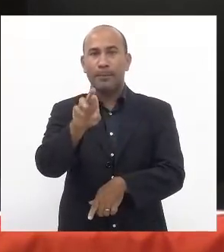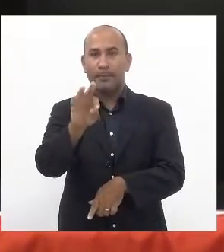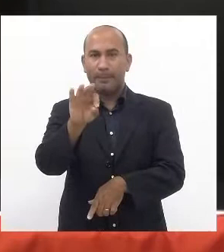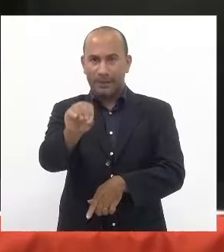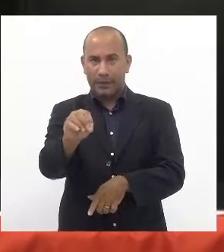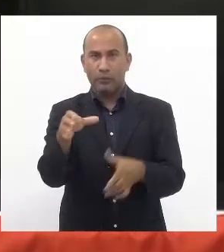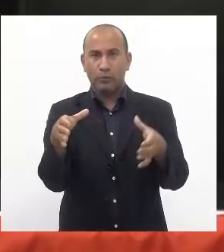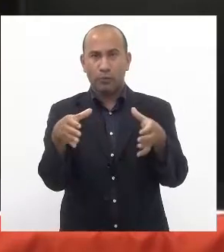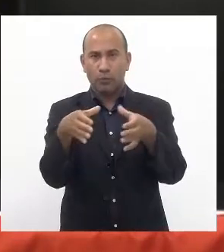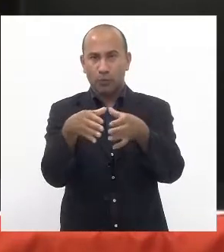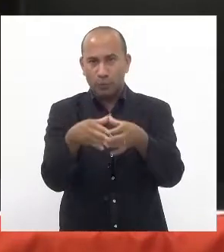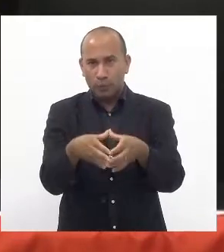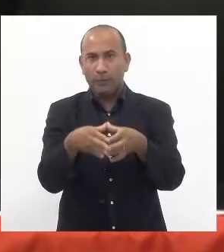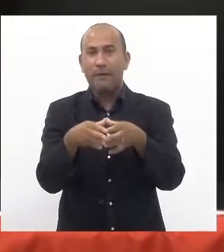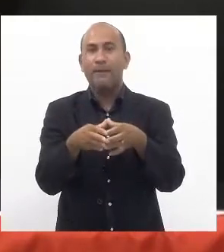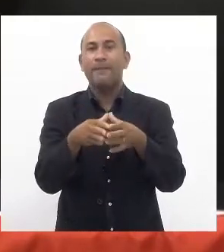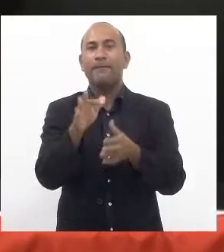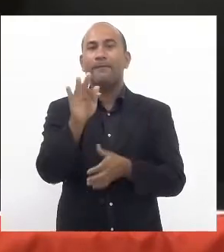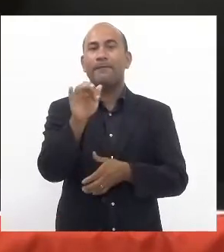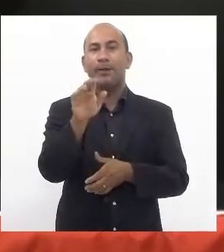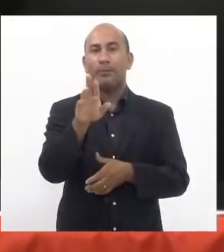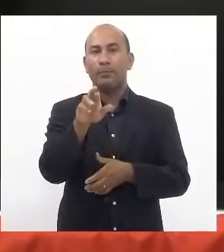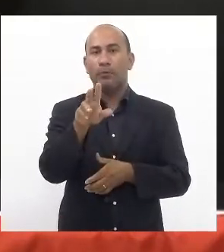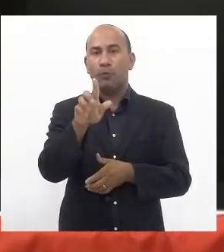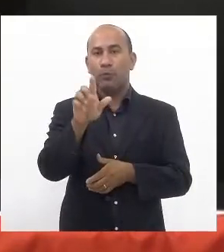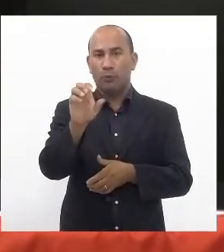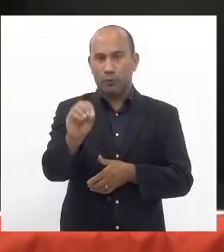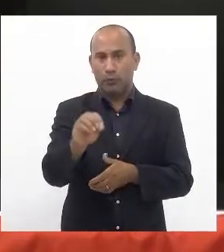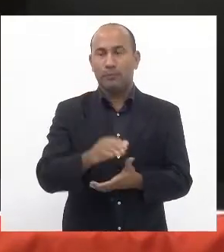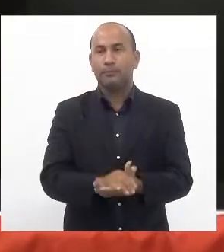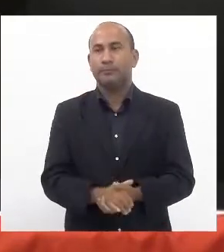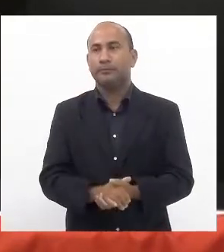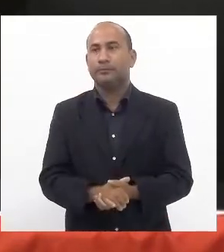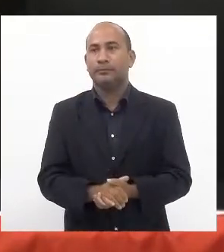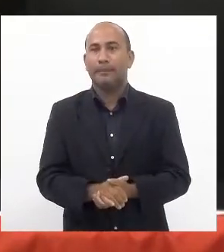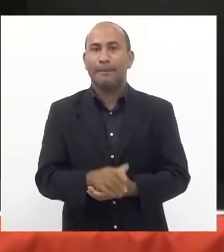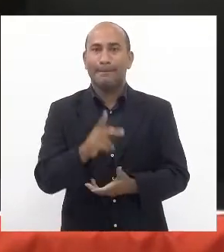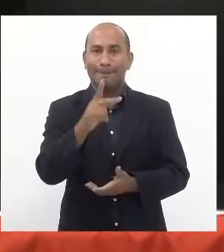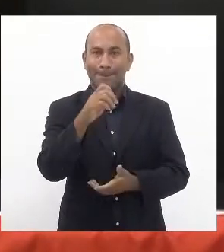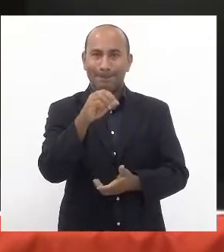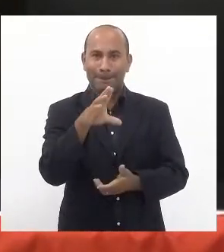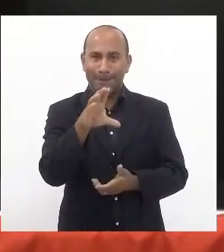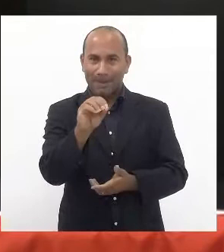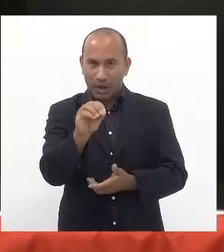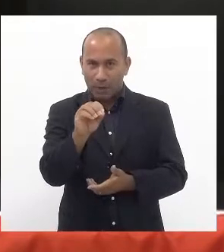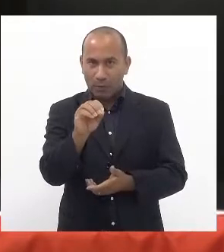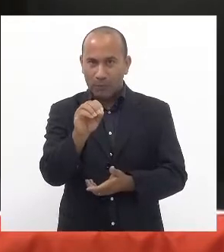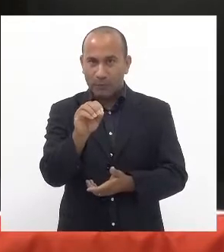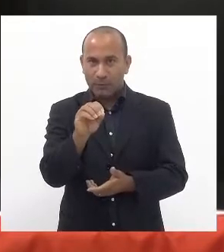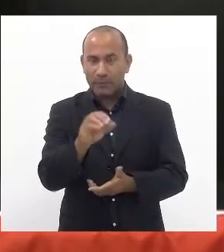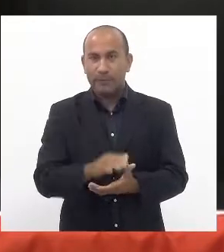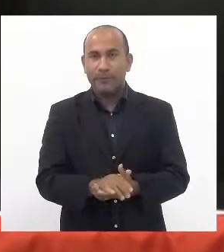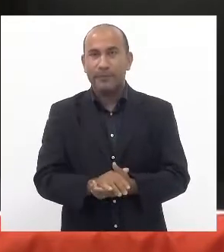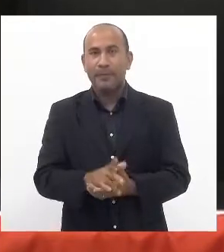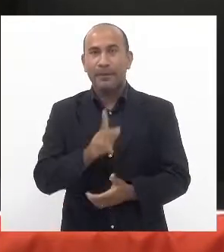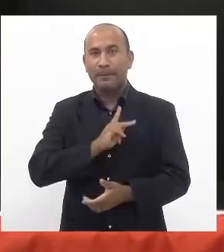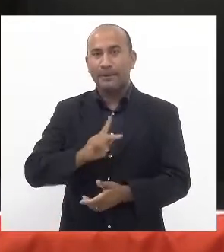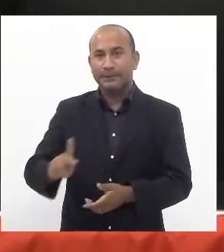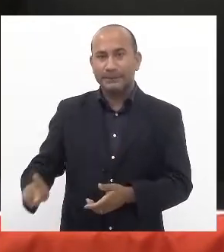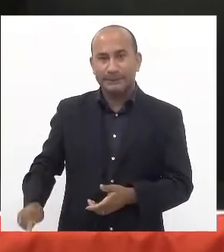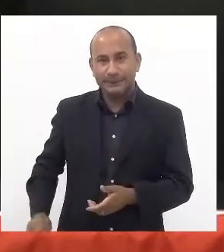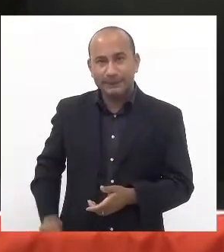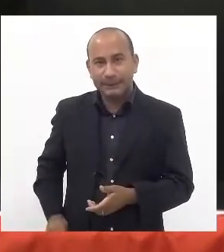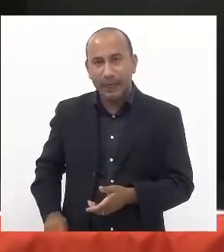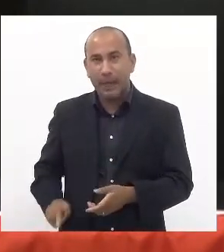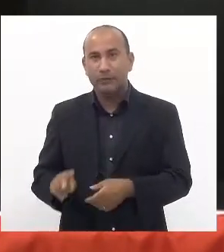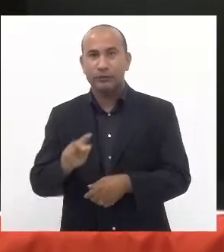Cultural Líbano Friburguense. Do Paulo César Assede, presidente do Conselho Fiscal do